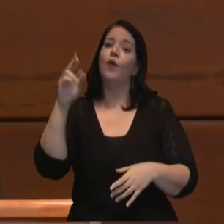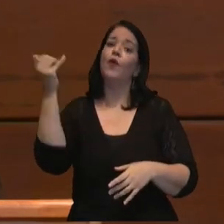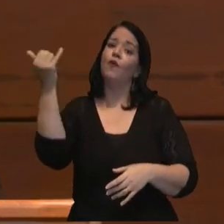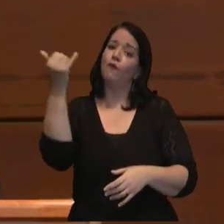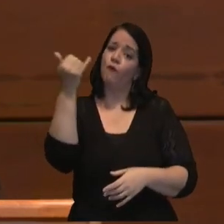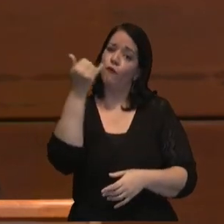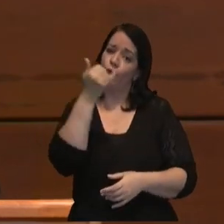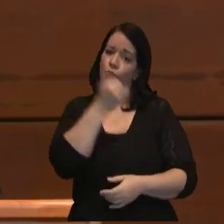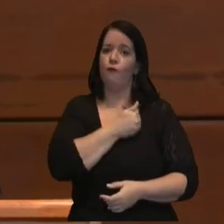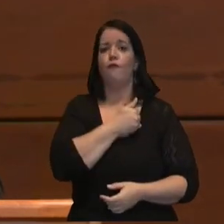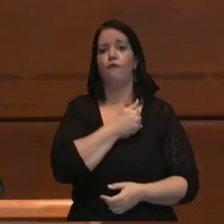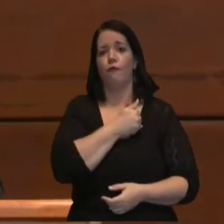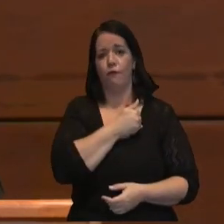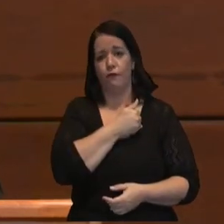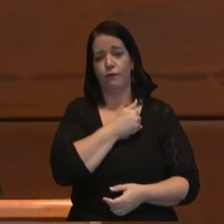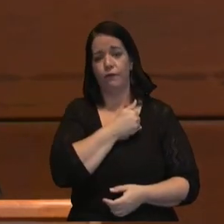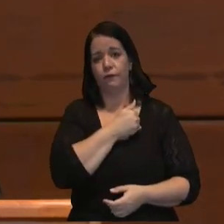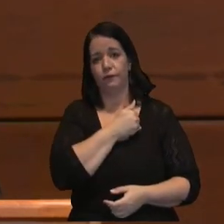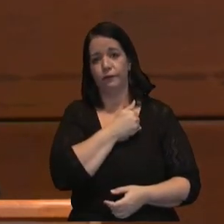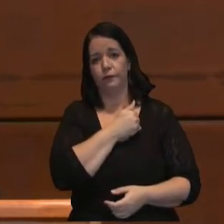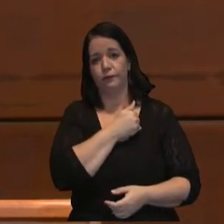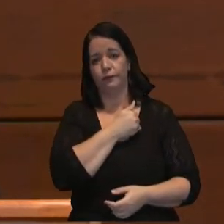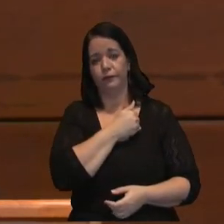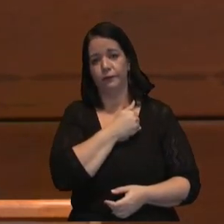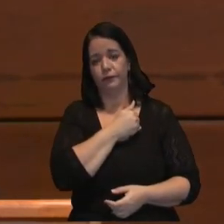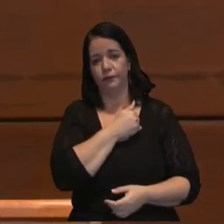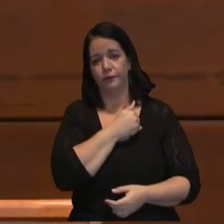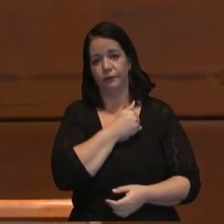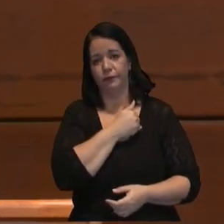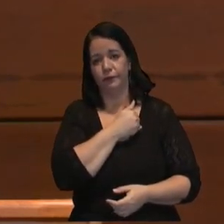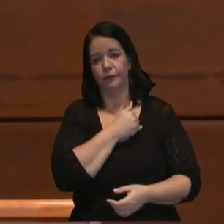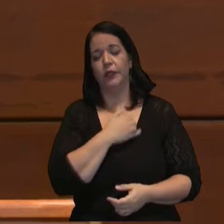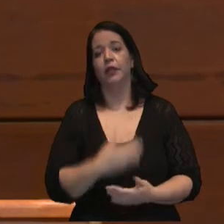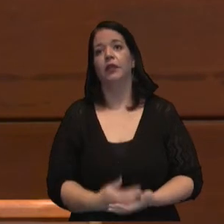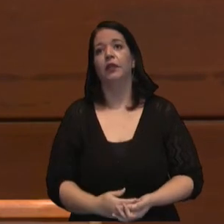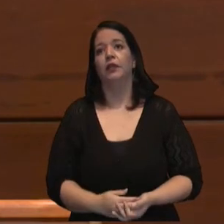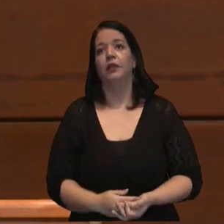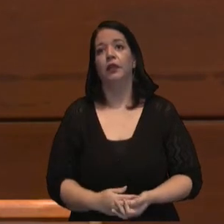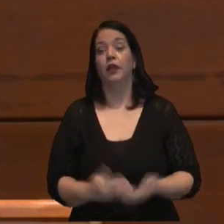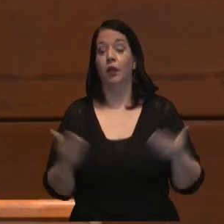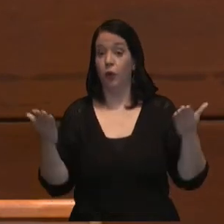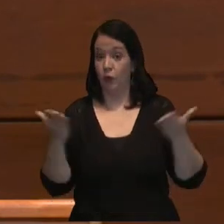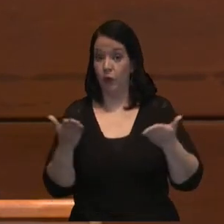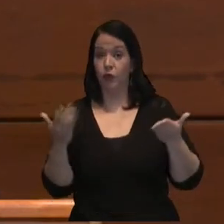de todo o meu coração, meus irmãos, neste tempo e nestes tempos.